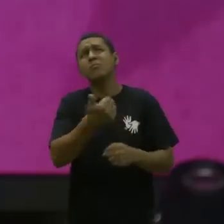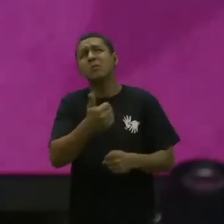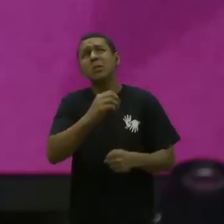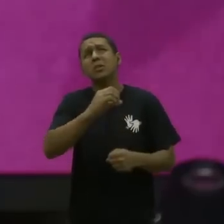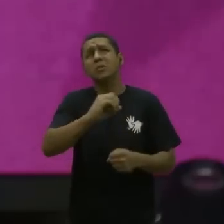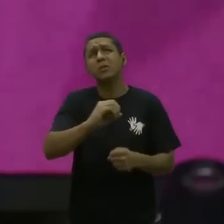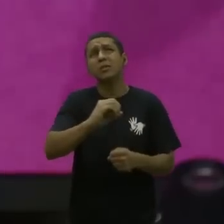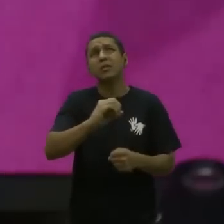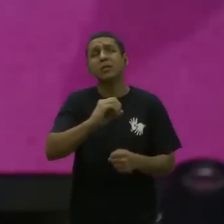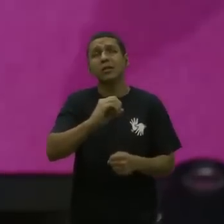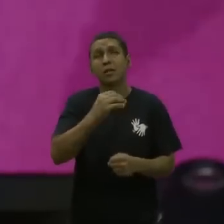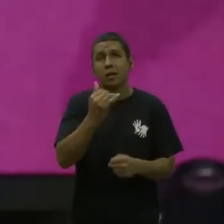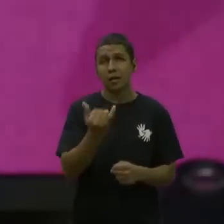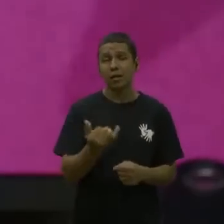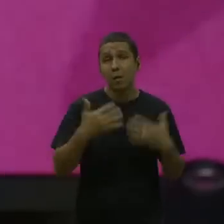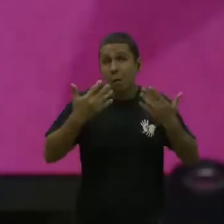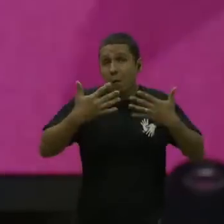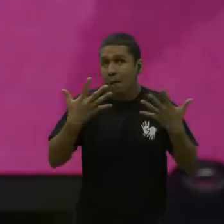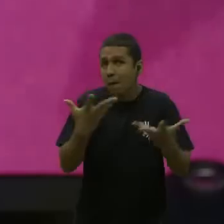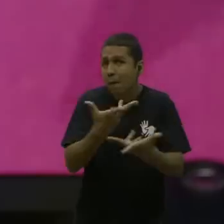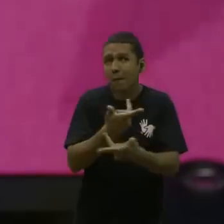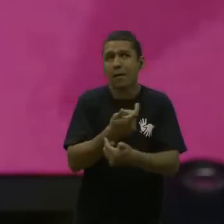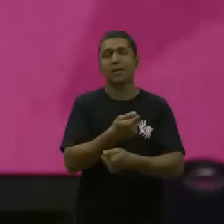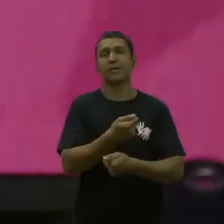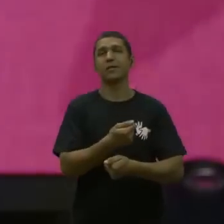serão surpreendentes?